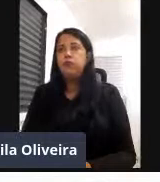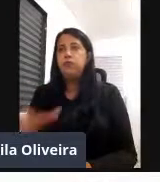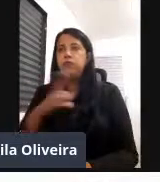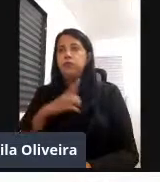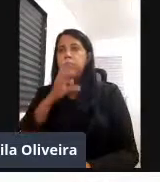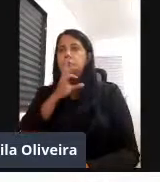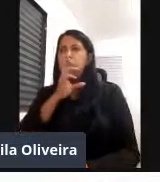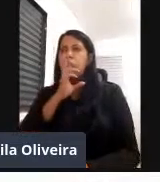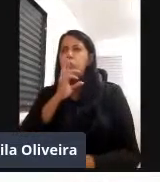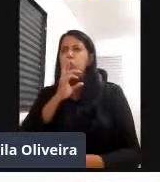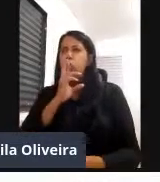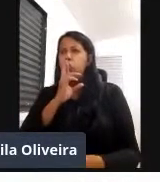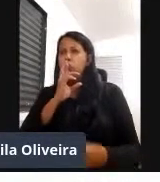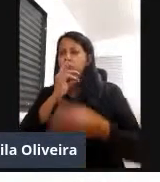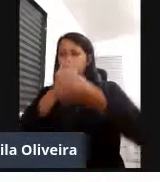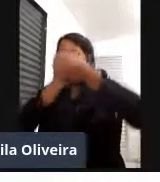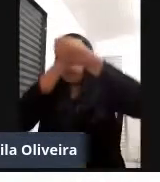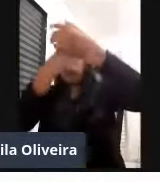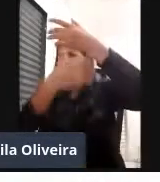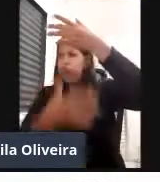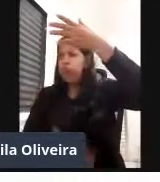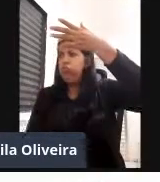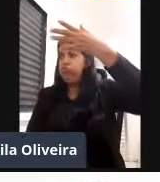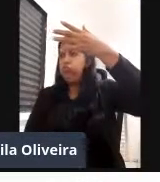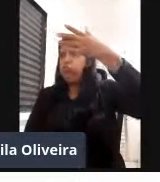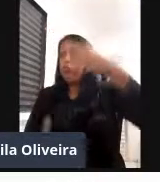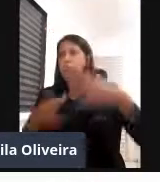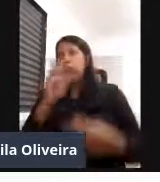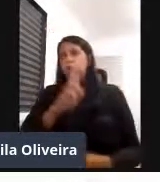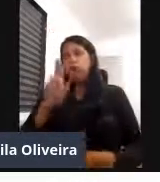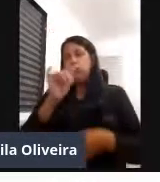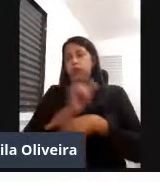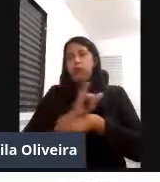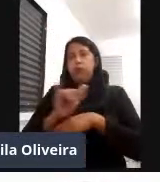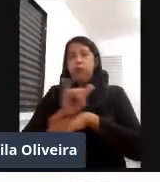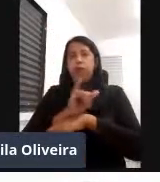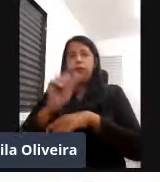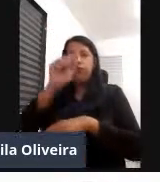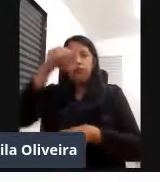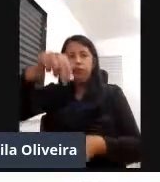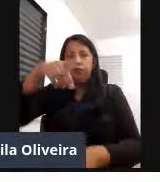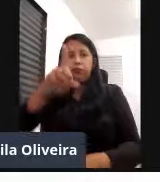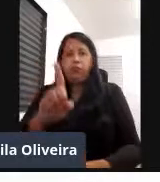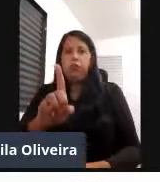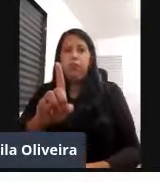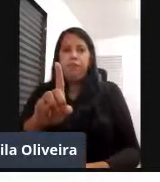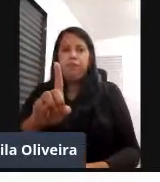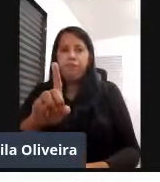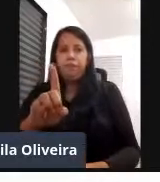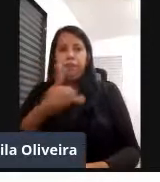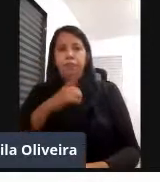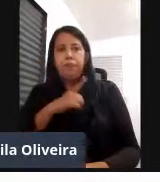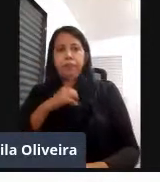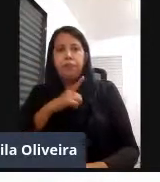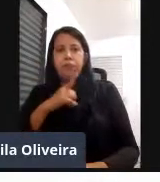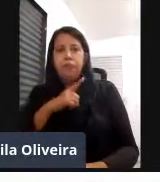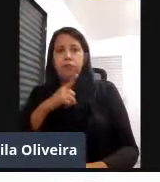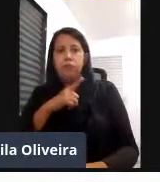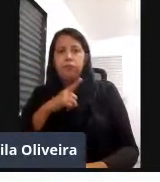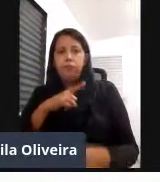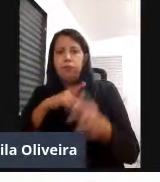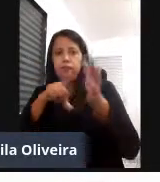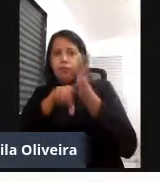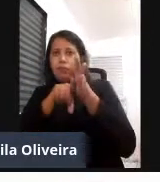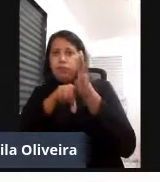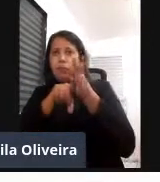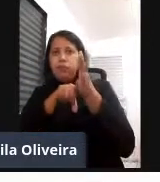AND, tá? Ou seja, ele está pesquisando recursos, né, vamos dizer assim, artigos,